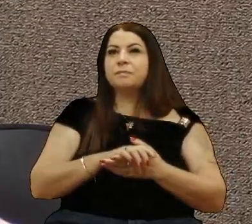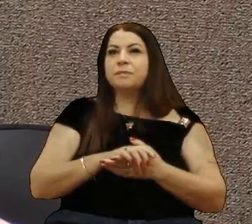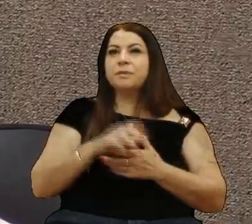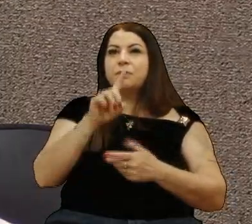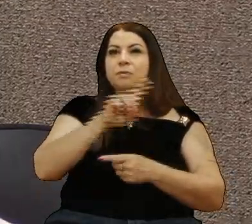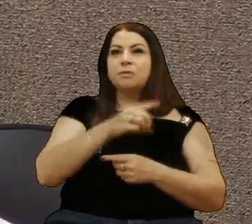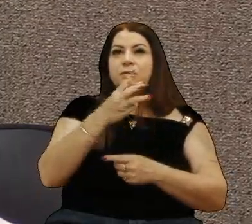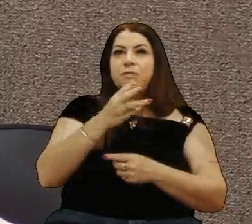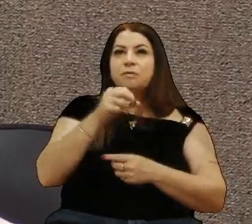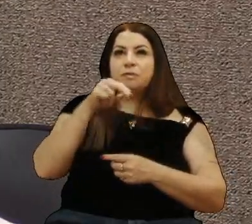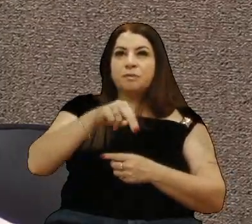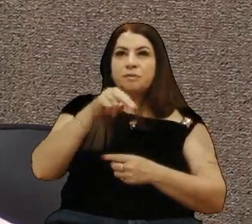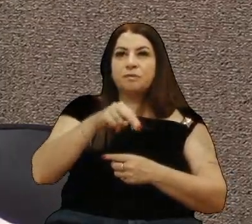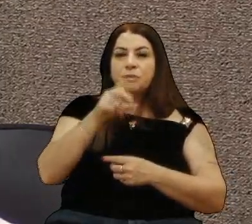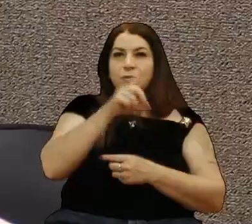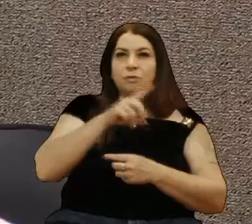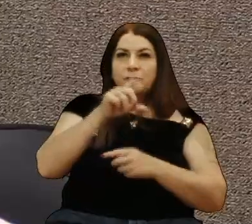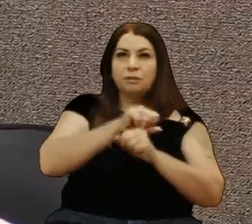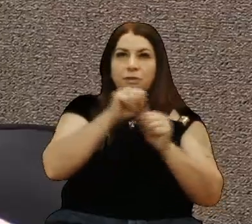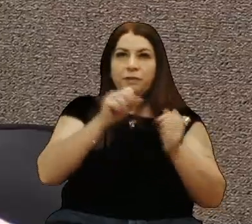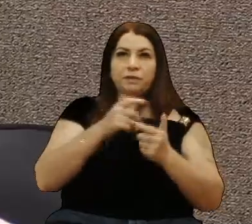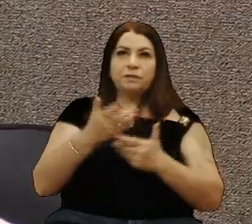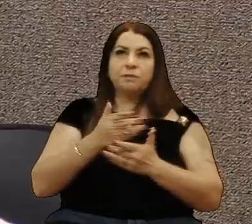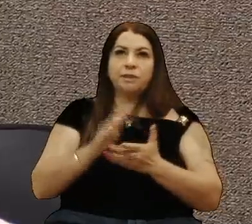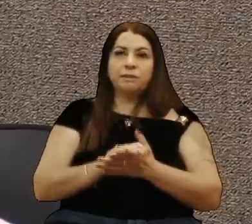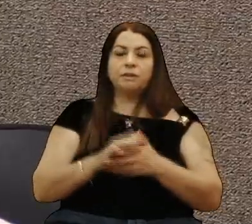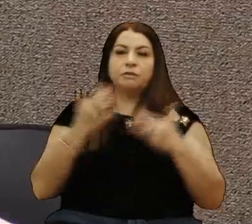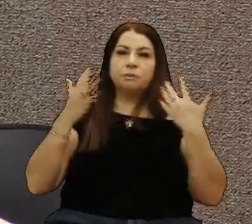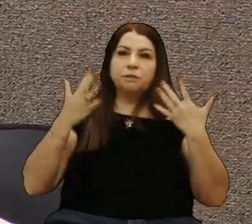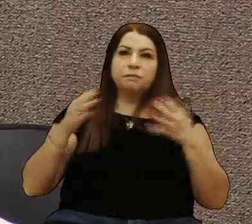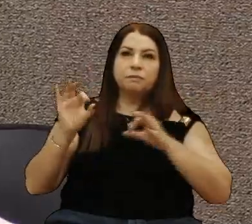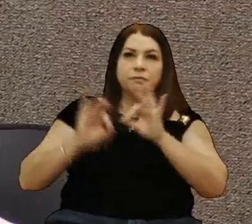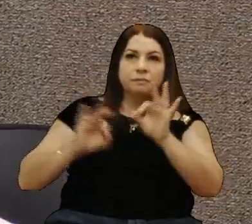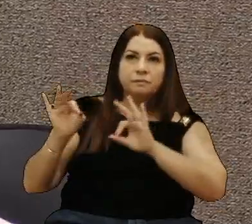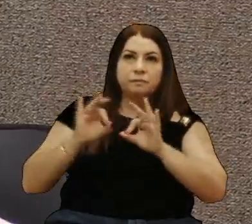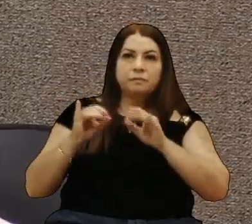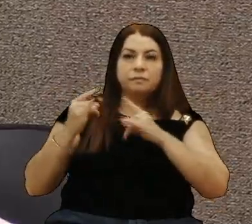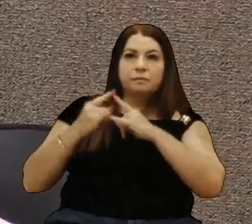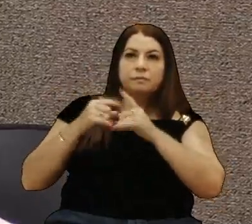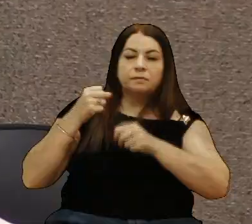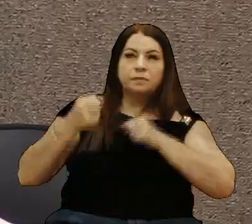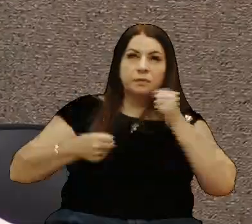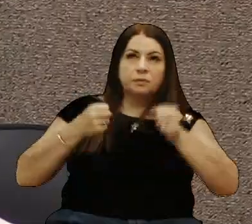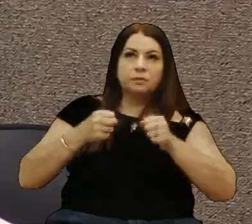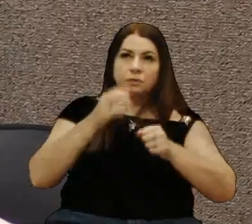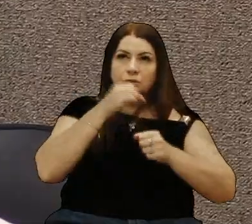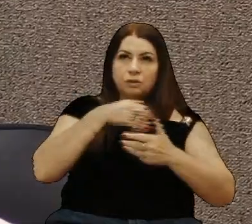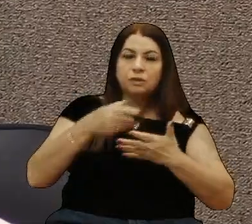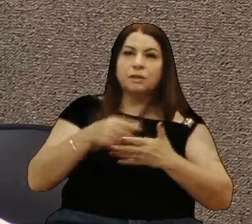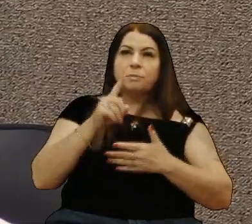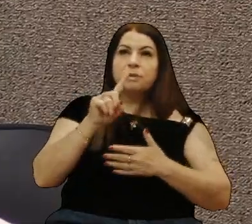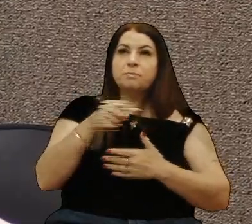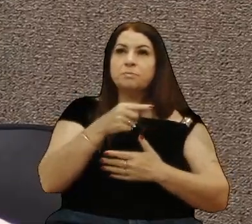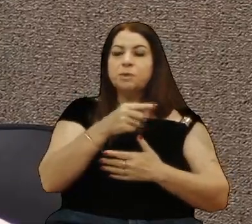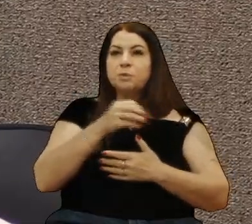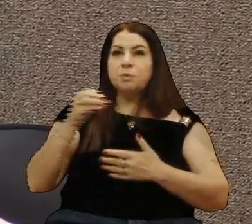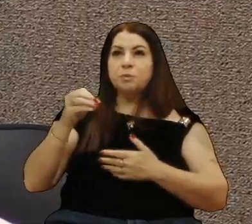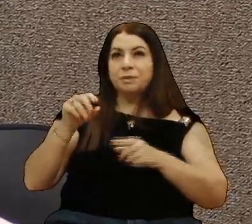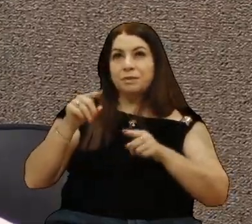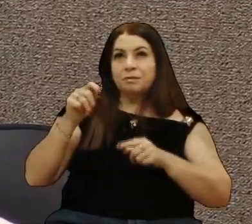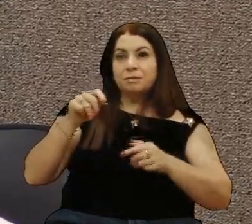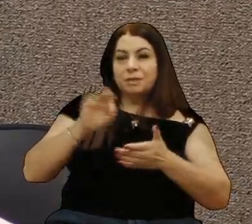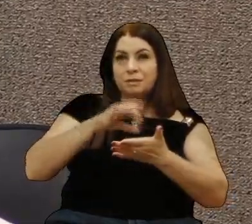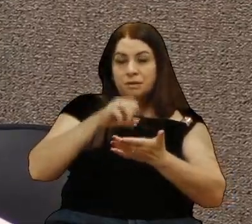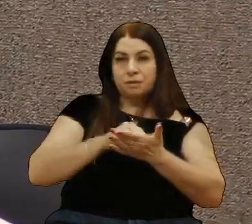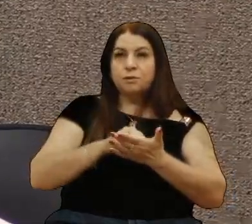dia 30 de novembro, domingo pela manhã. Então, parabéns aos organizadores, Clube de Corredores de Caxias, foram mais de 1.000 inscritos. Tive